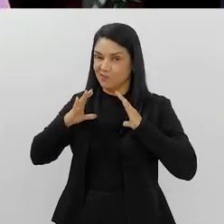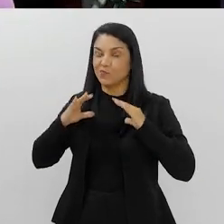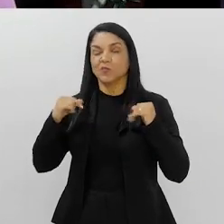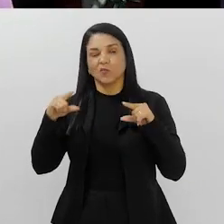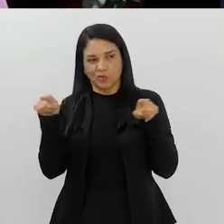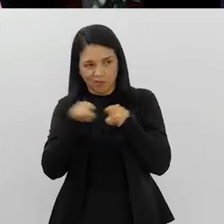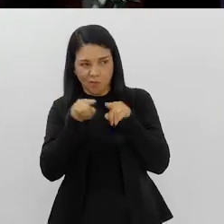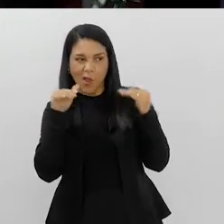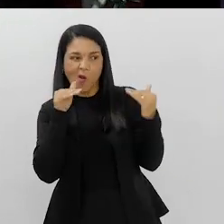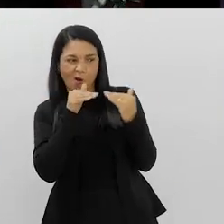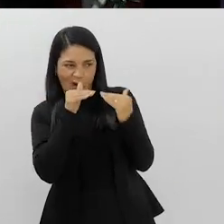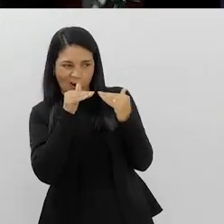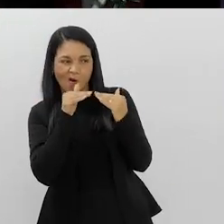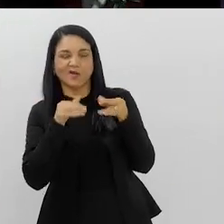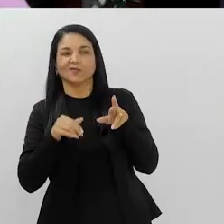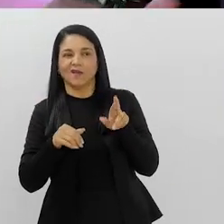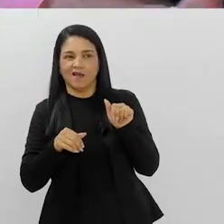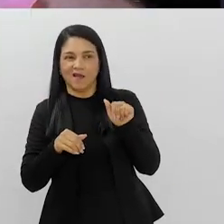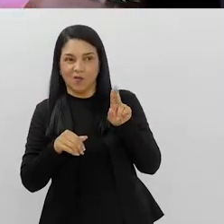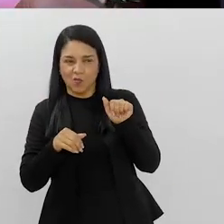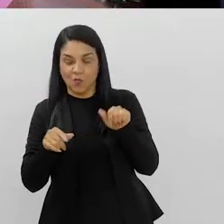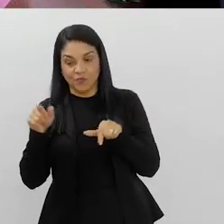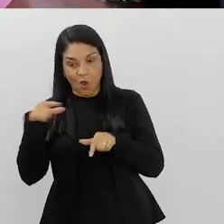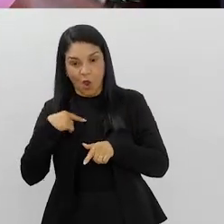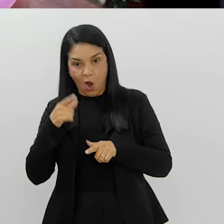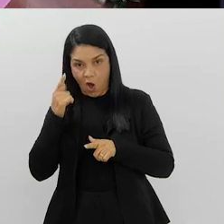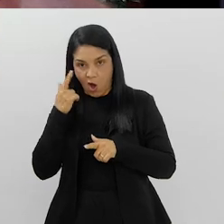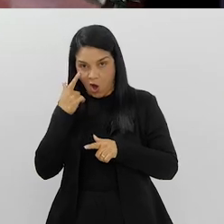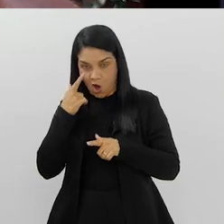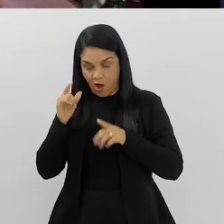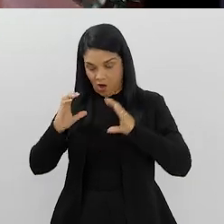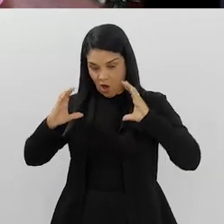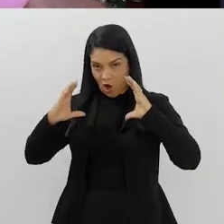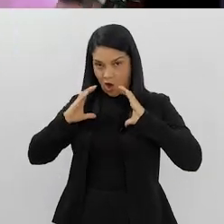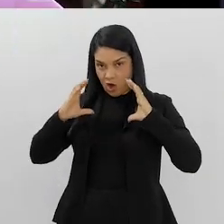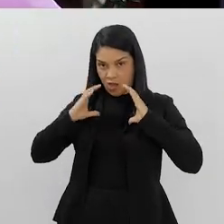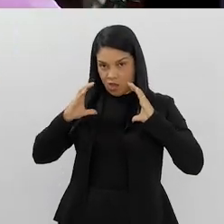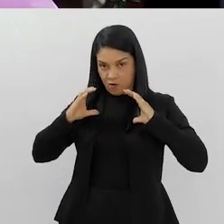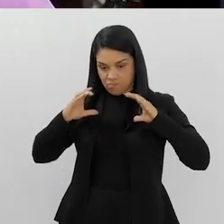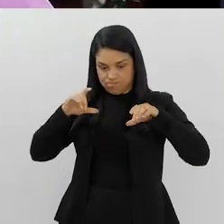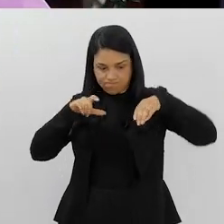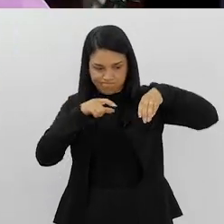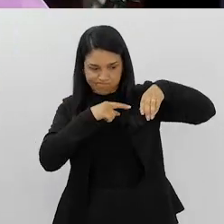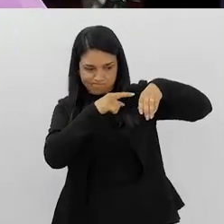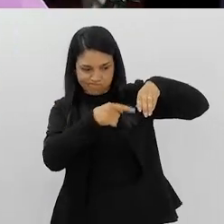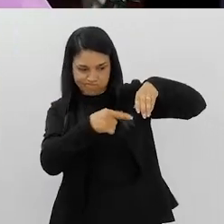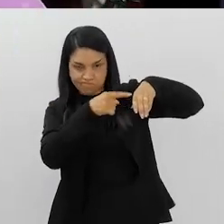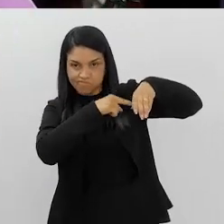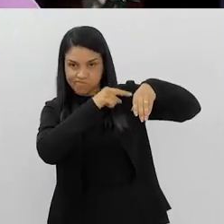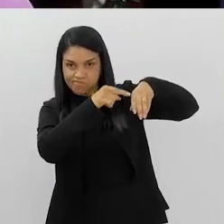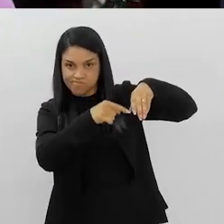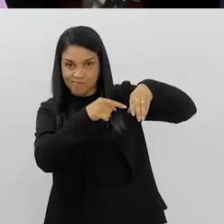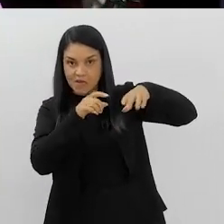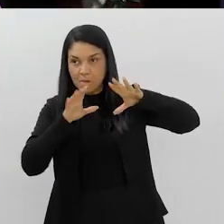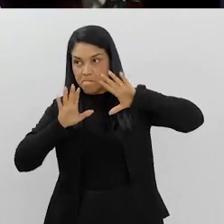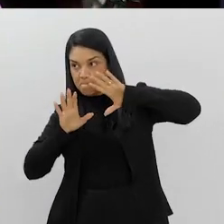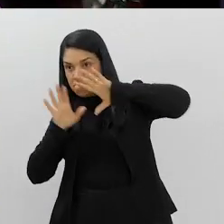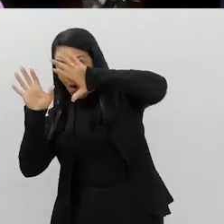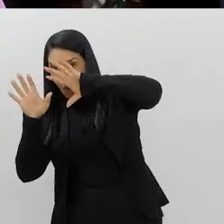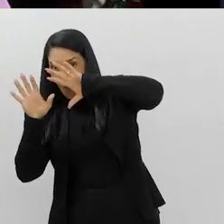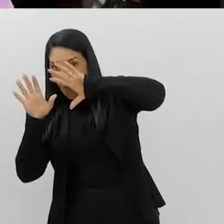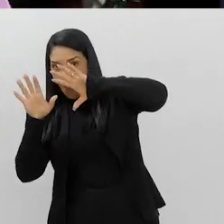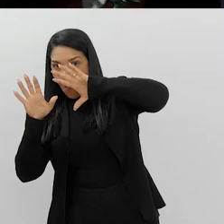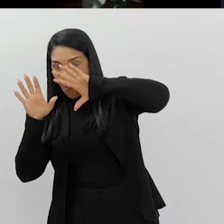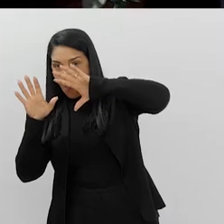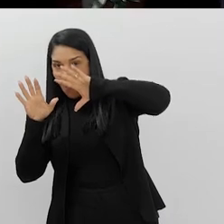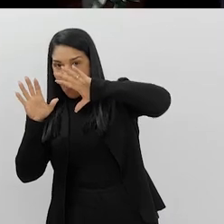Eu também concordava com ele, porque imagine só, o goleiro está ali, naquela meta, naquele tamanho todo de gol. Ele vai, pega a